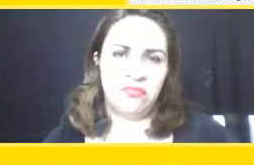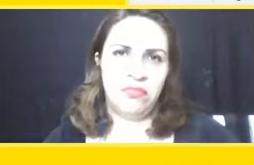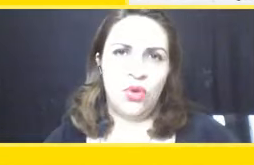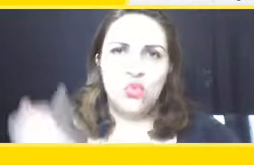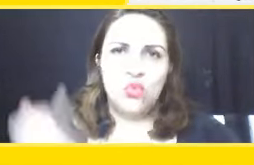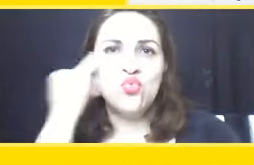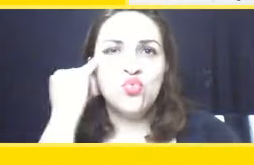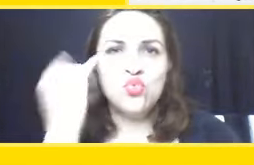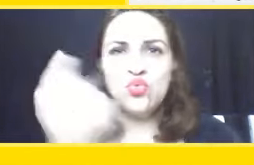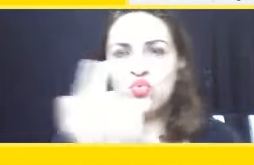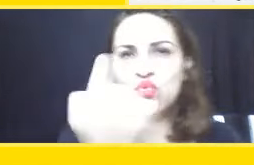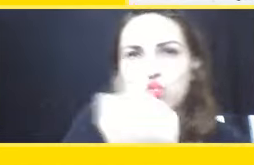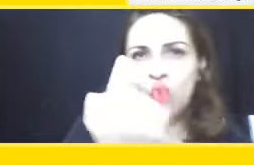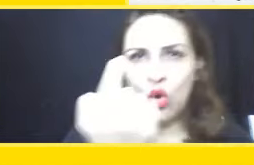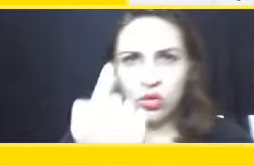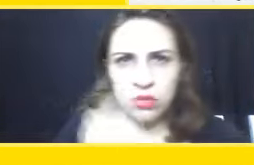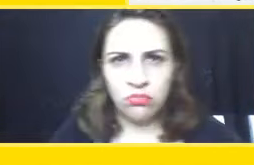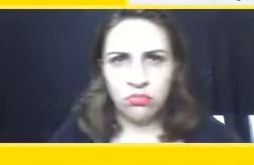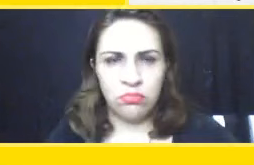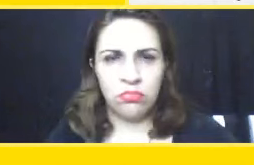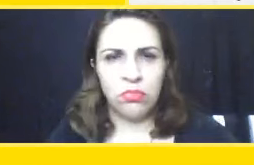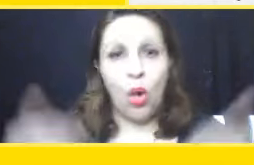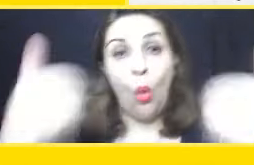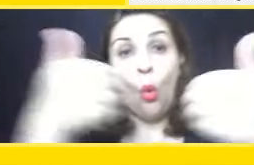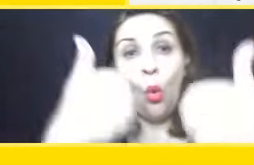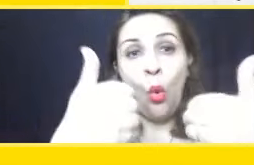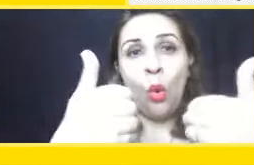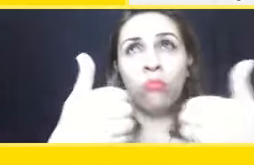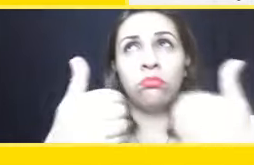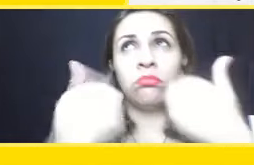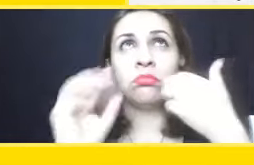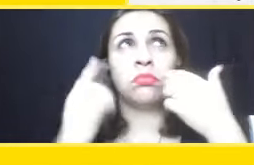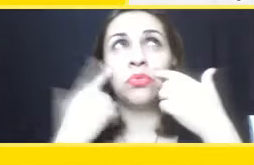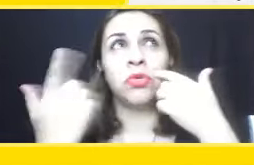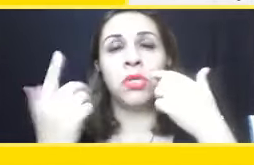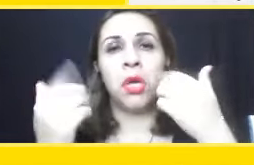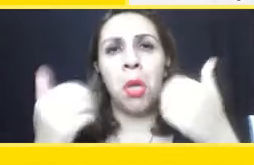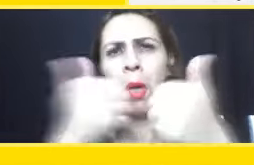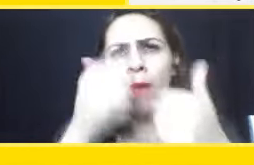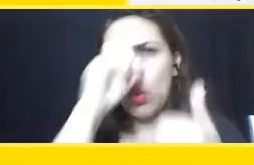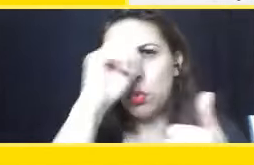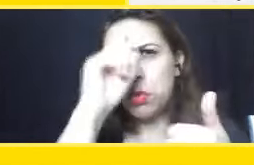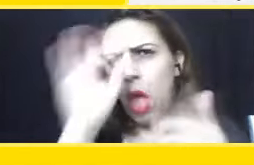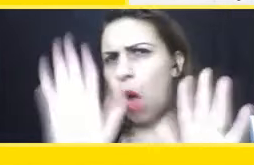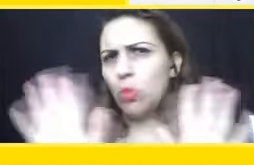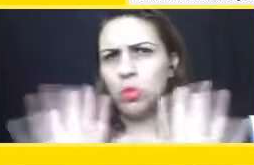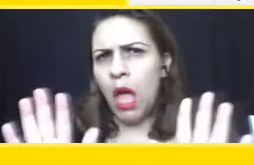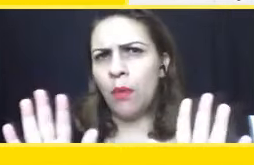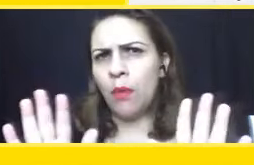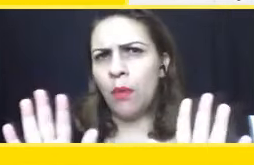Deixou Esse o é o governo. lado da UPA. Eu não sei se era ao lado da UPA ou perto do hospital ali da